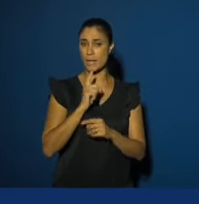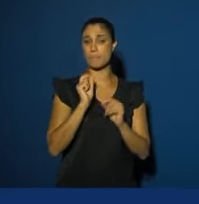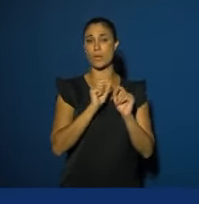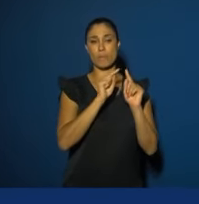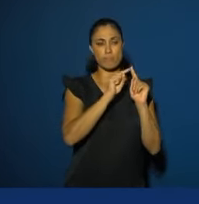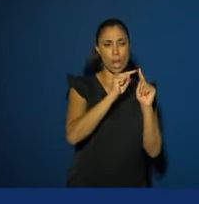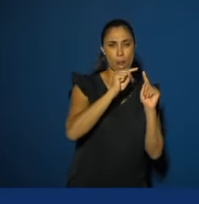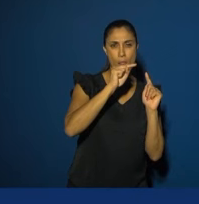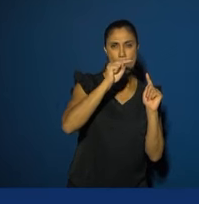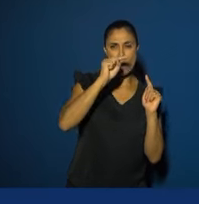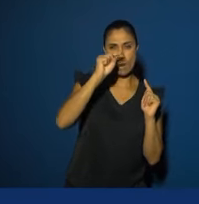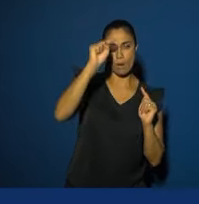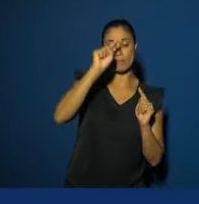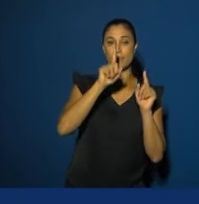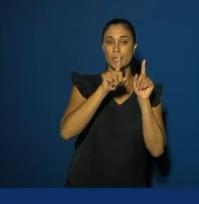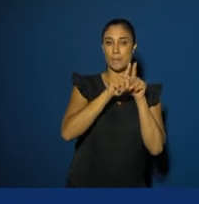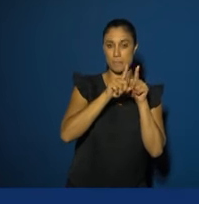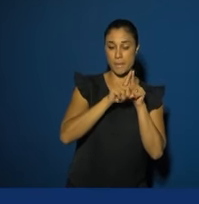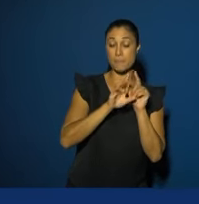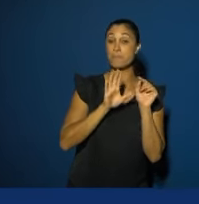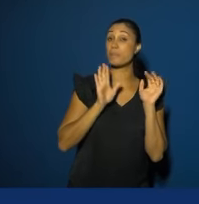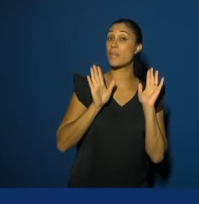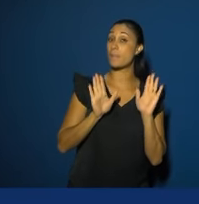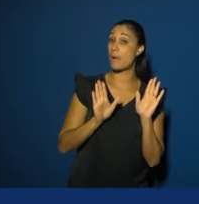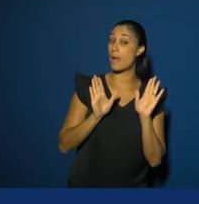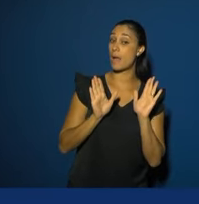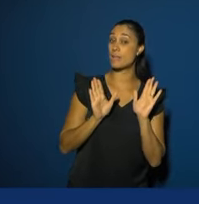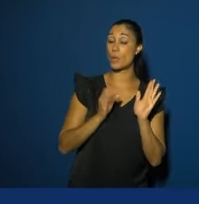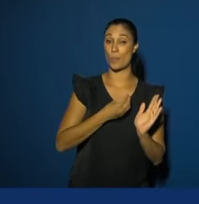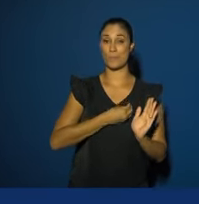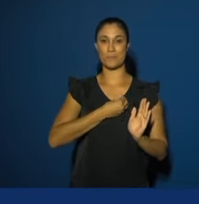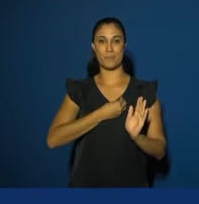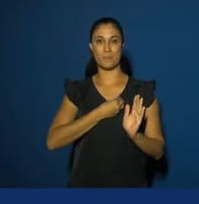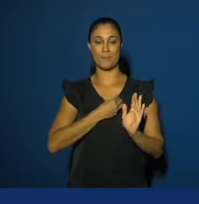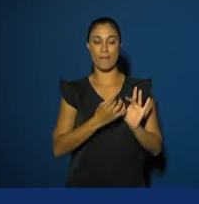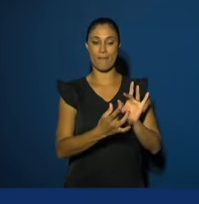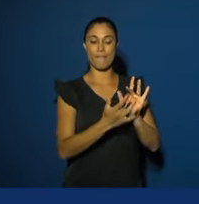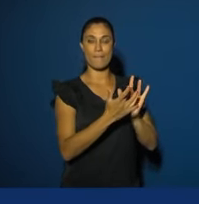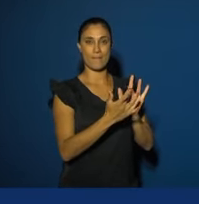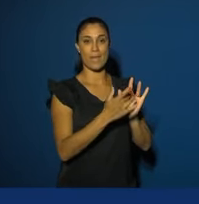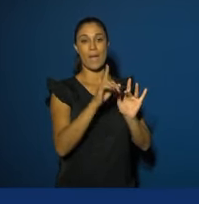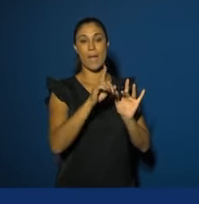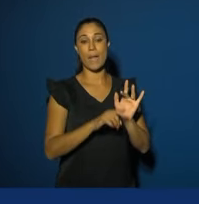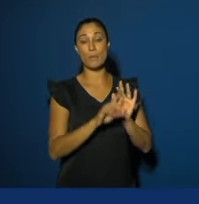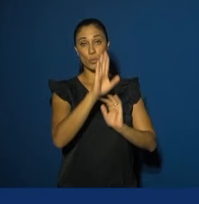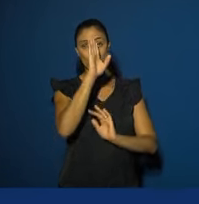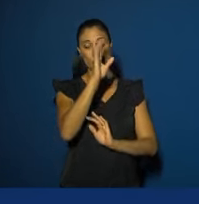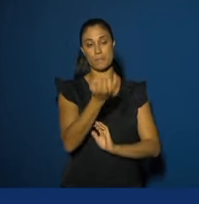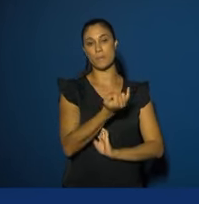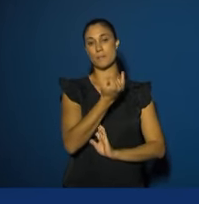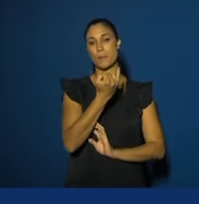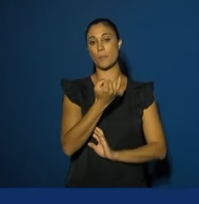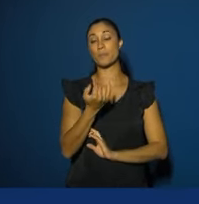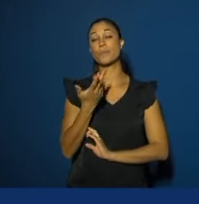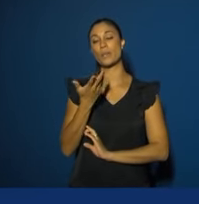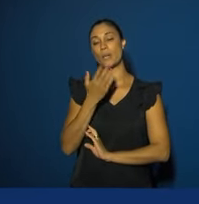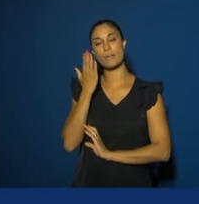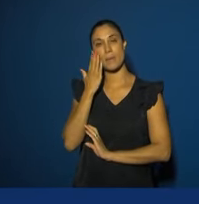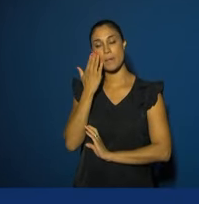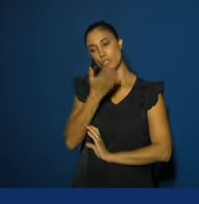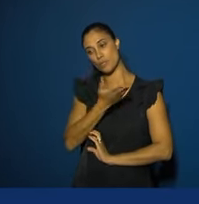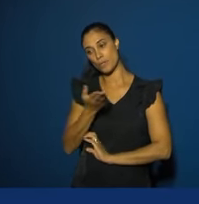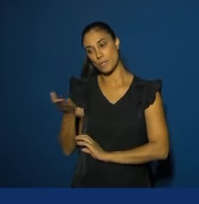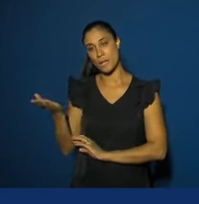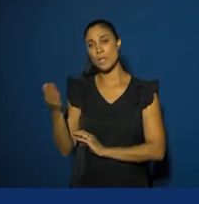crescido em categorias em Sellers né mas o varejo presencial ele ainda é muito predominante aqui no Brasil Então eu queria escutar de vocês